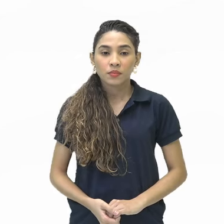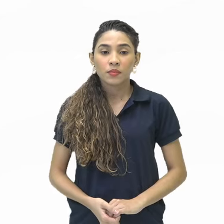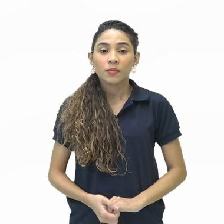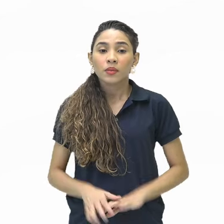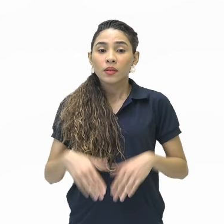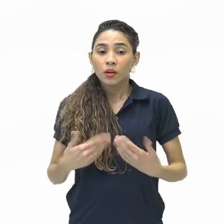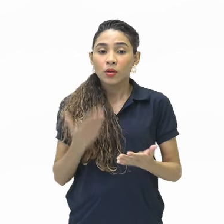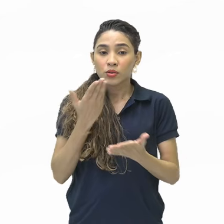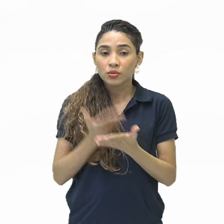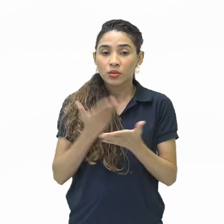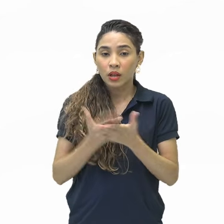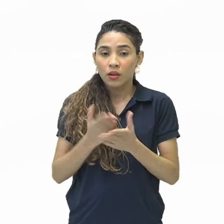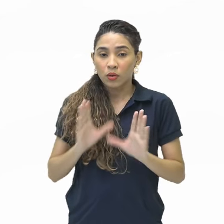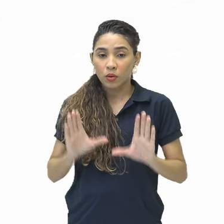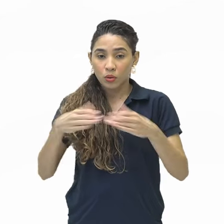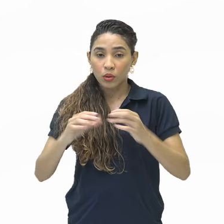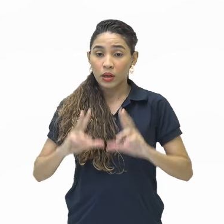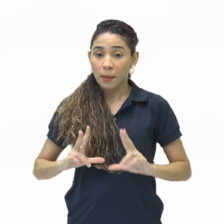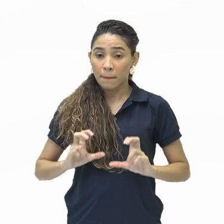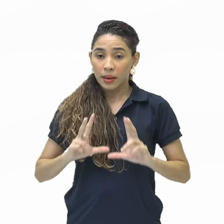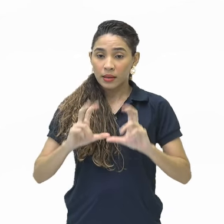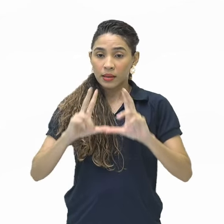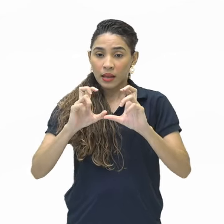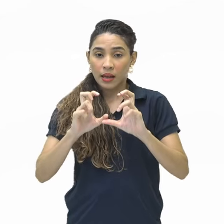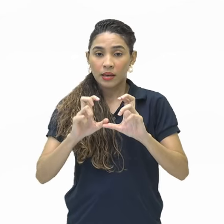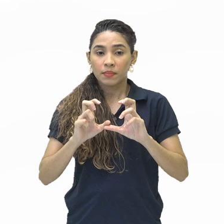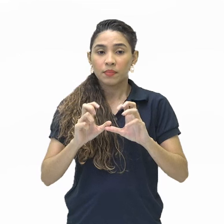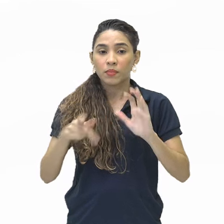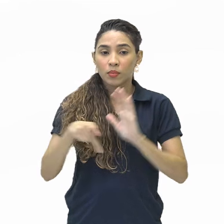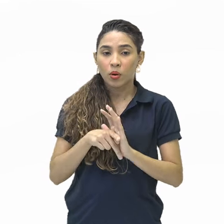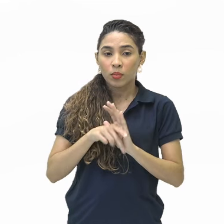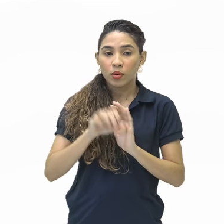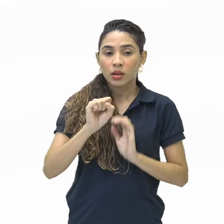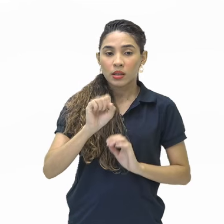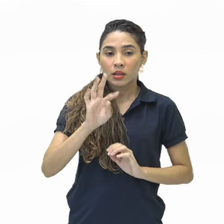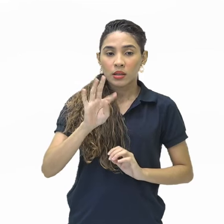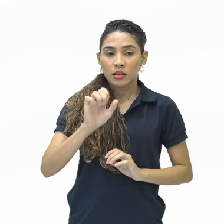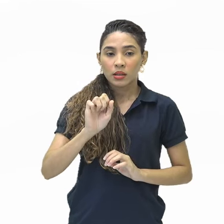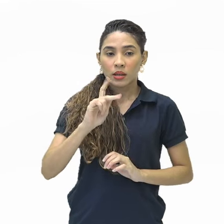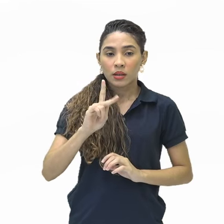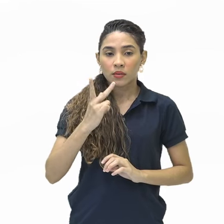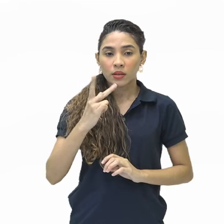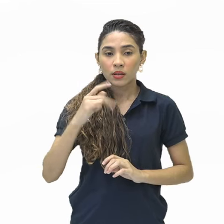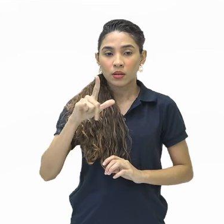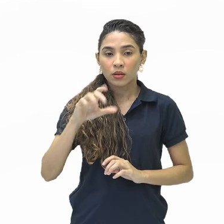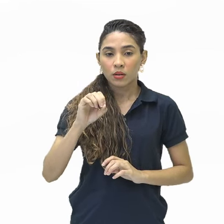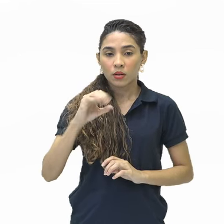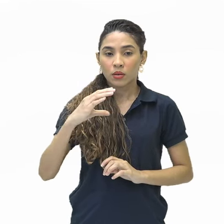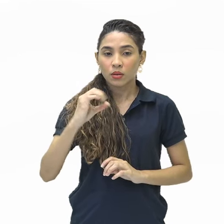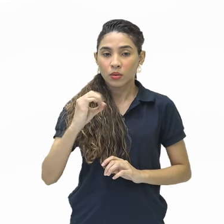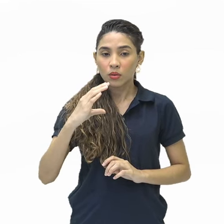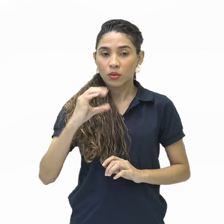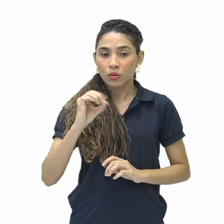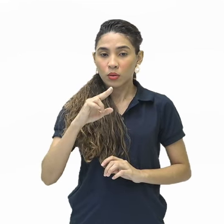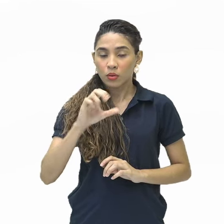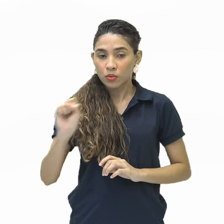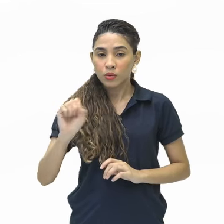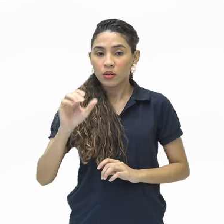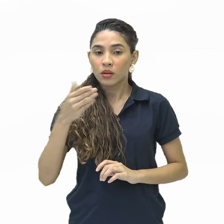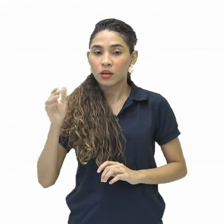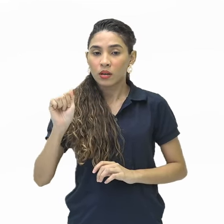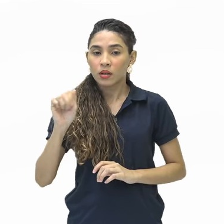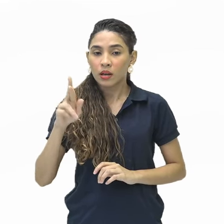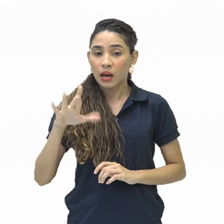ele estudava colônias de bactérias, as bactérias Staphylococcus aureus. nessa imagem que nós temos aí. Só que, em